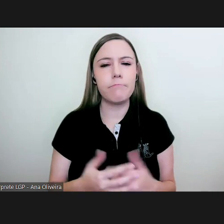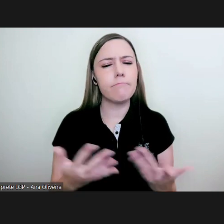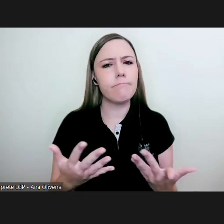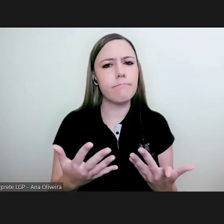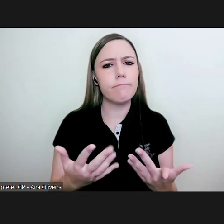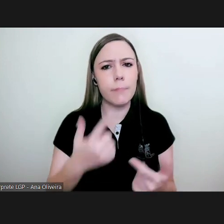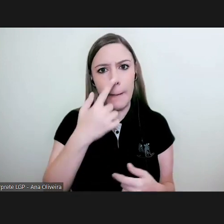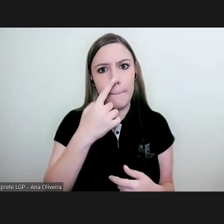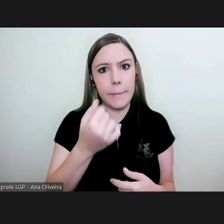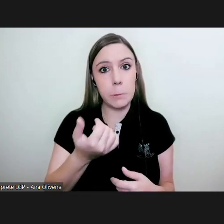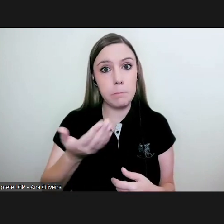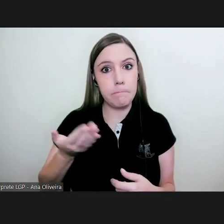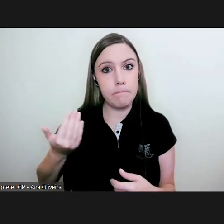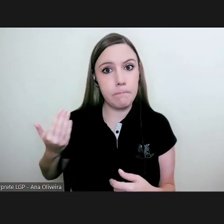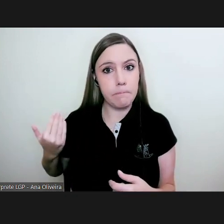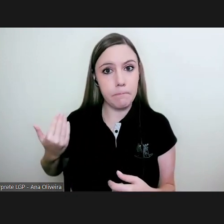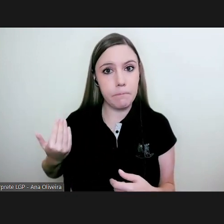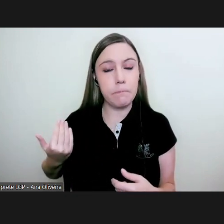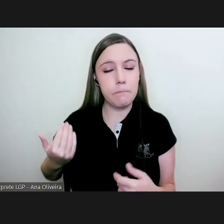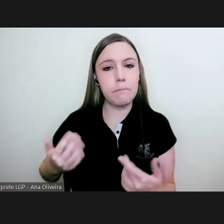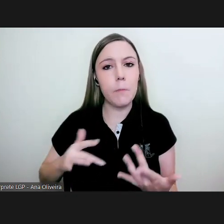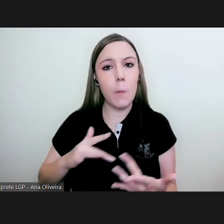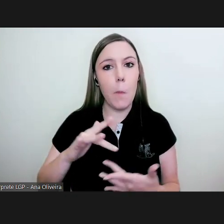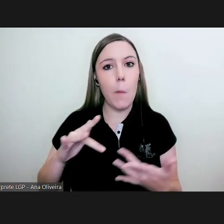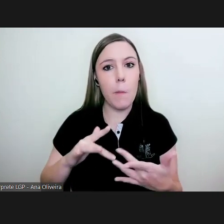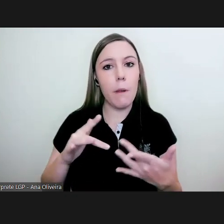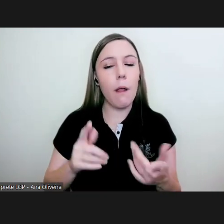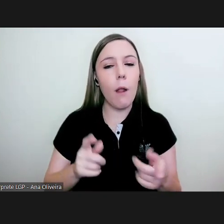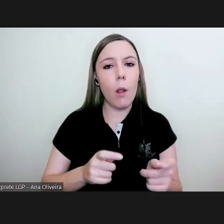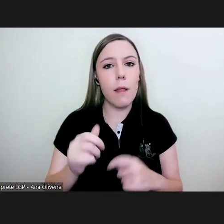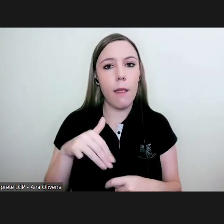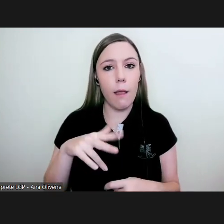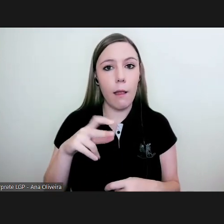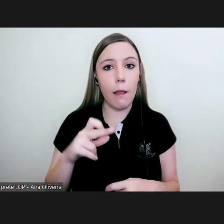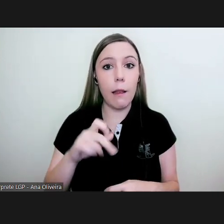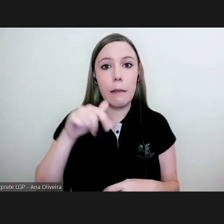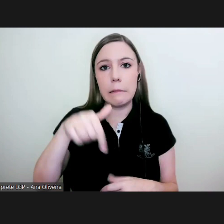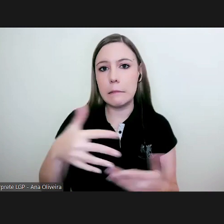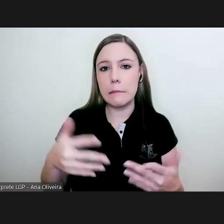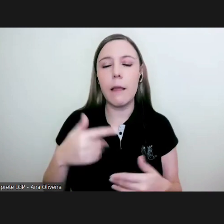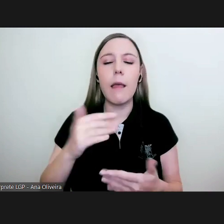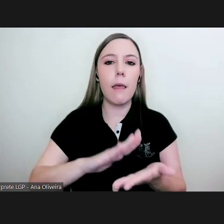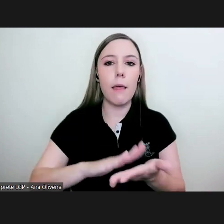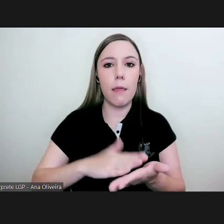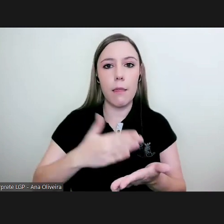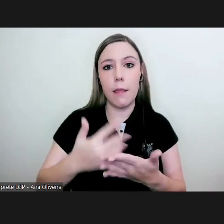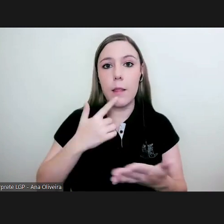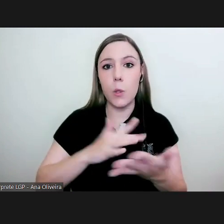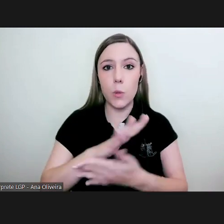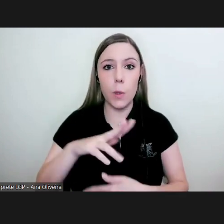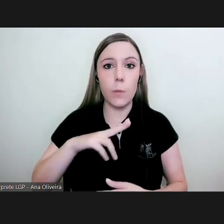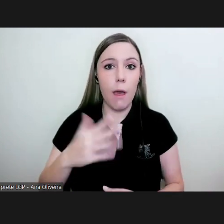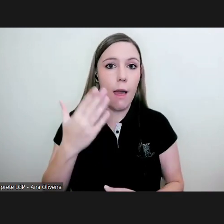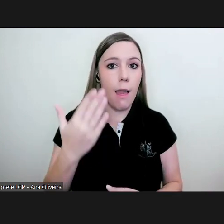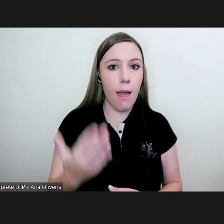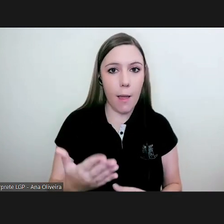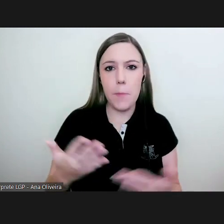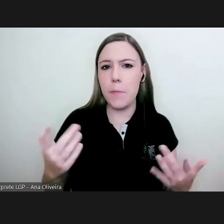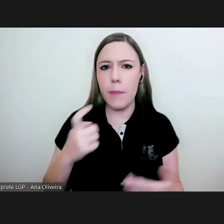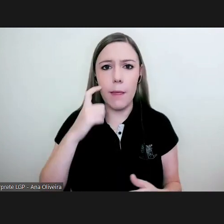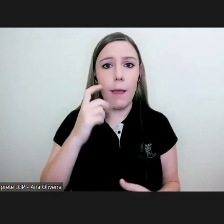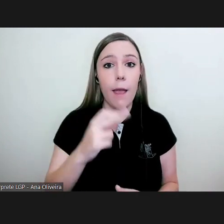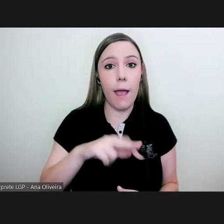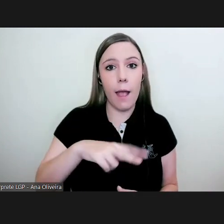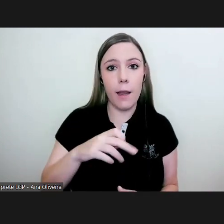das anteriores conferências organizadas pelo INA, esta sessão terá interpretação para a língua gestual portuguesa, assegurada por